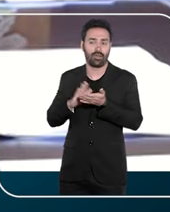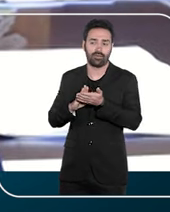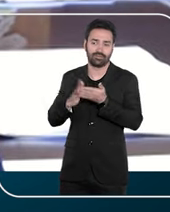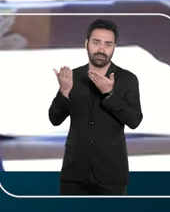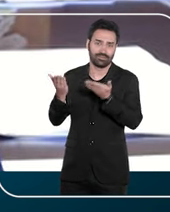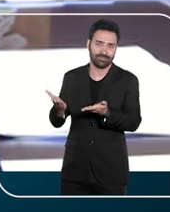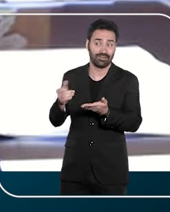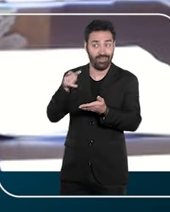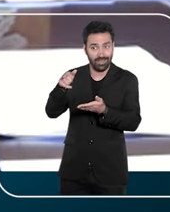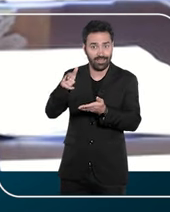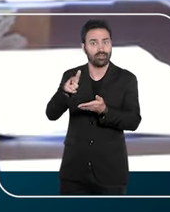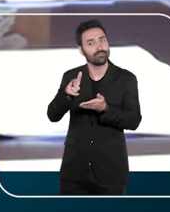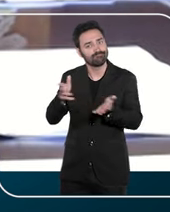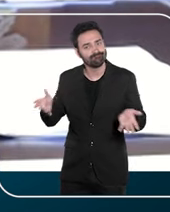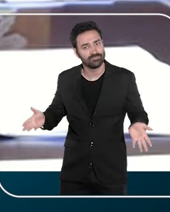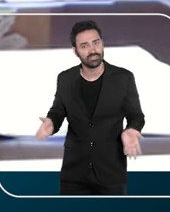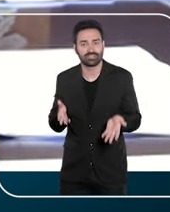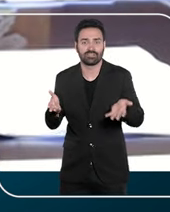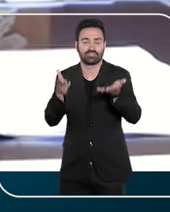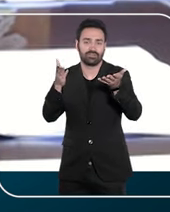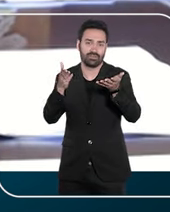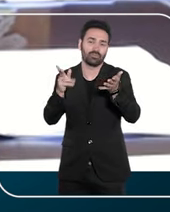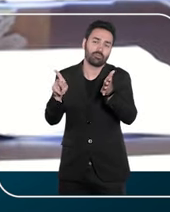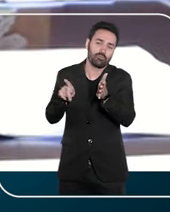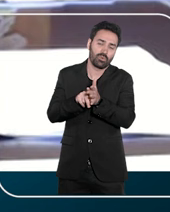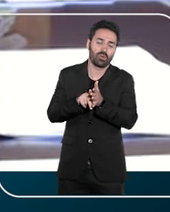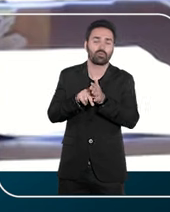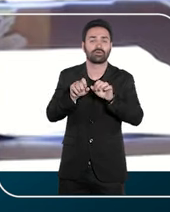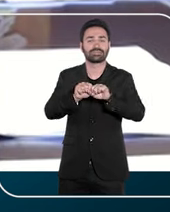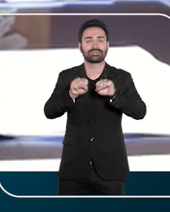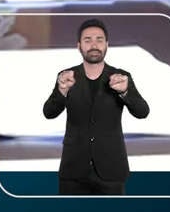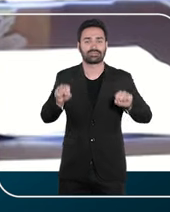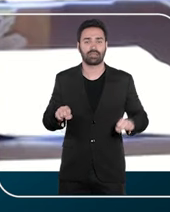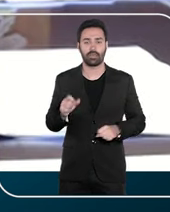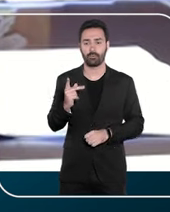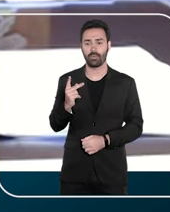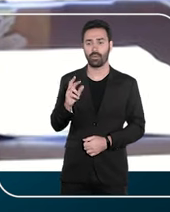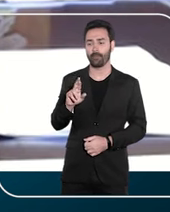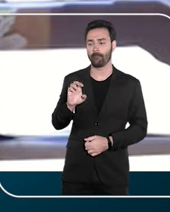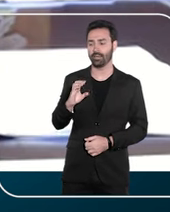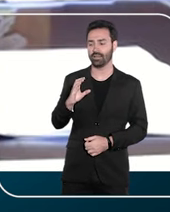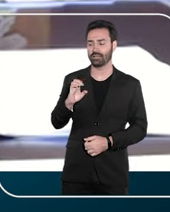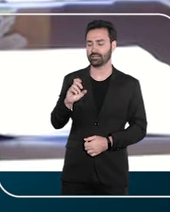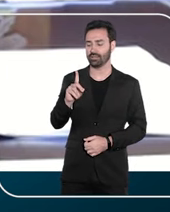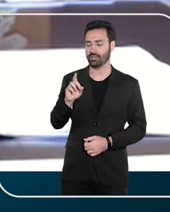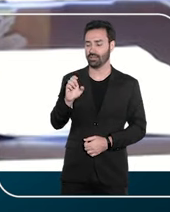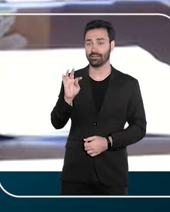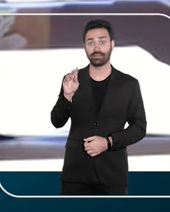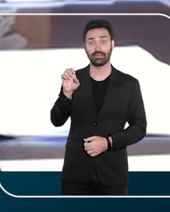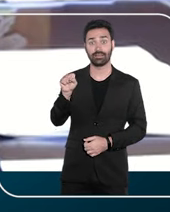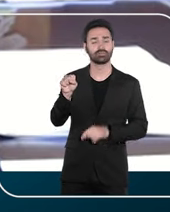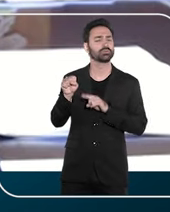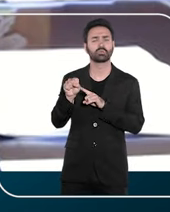locomotiva desse sistema de precedentes aqui, aqui na nossa Casa da Cidadania.